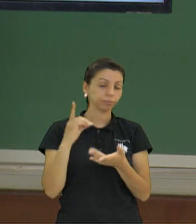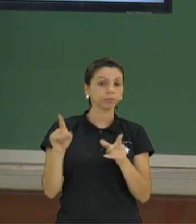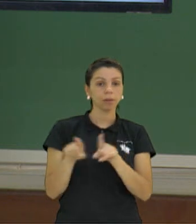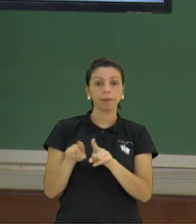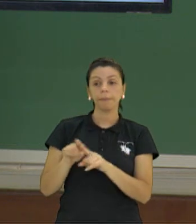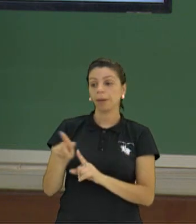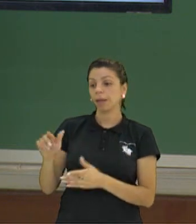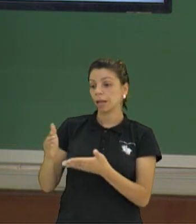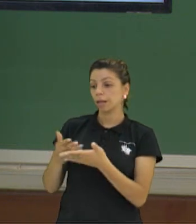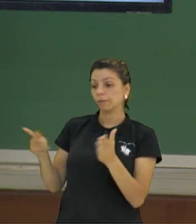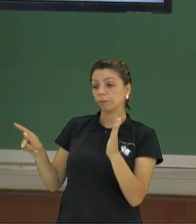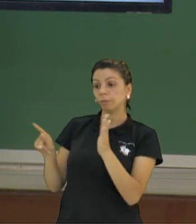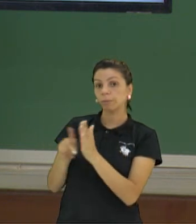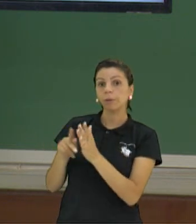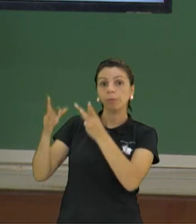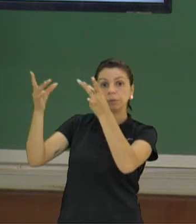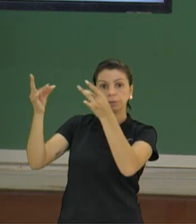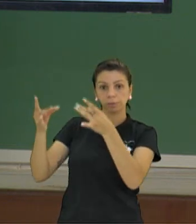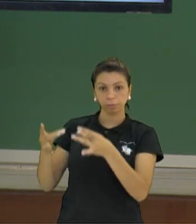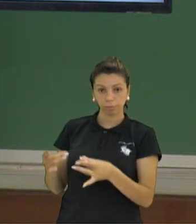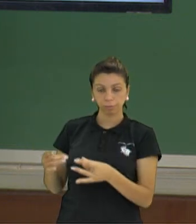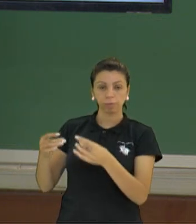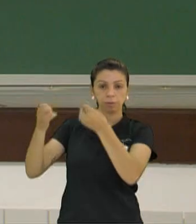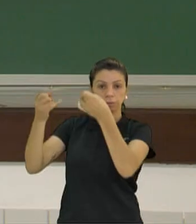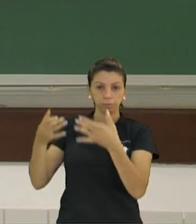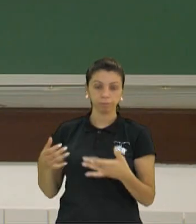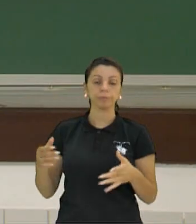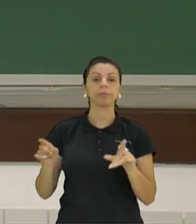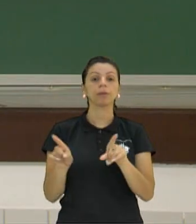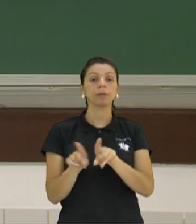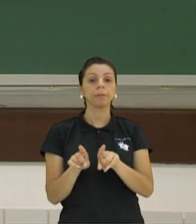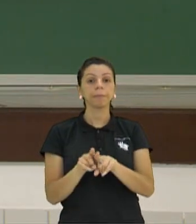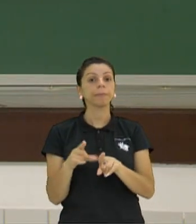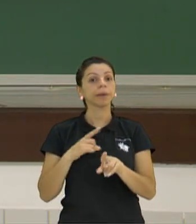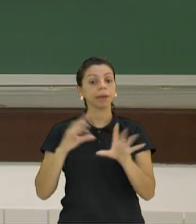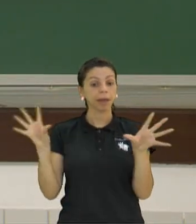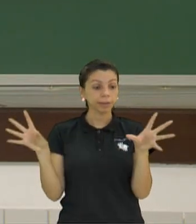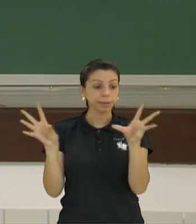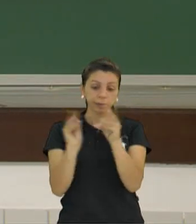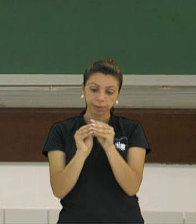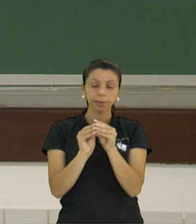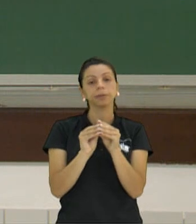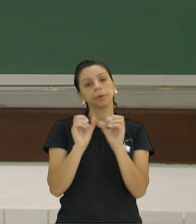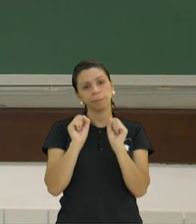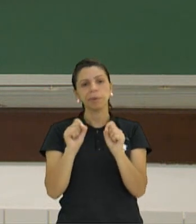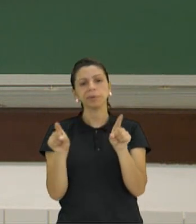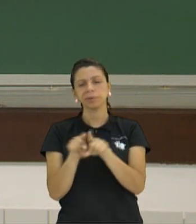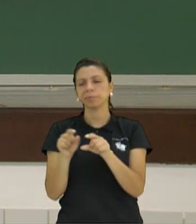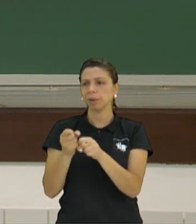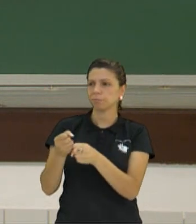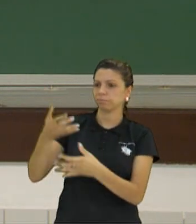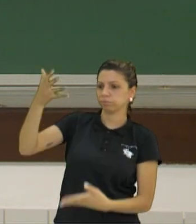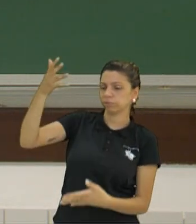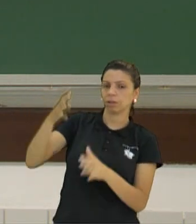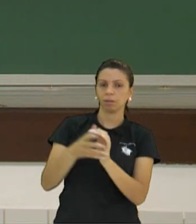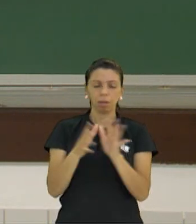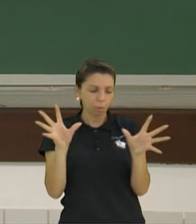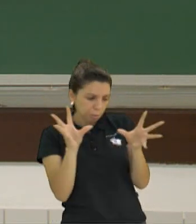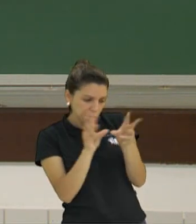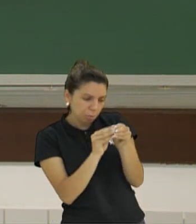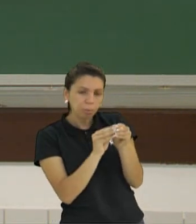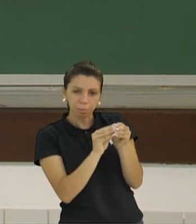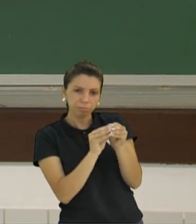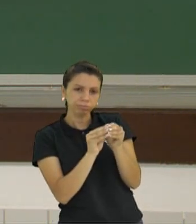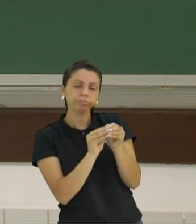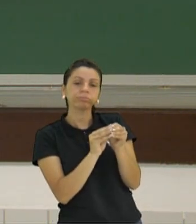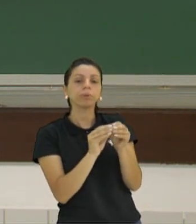enciclopédias, né? É uma descrição sucinta, não é regra, pode ser grande também. Sucinta é pequena, tá, gente?